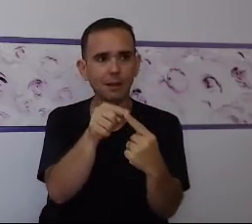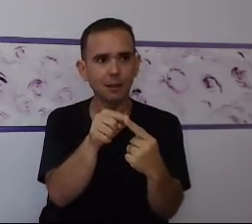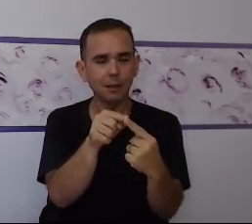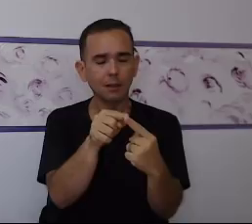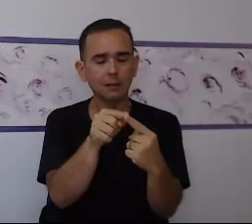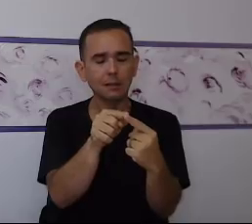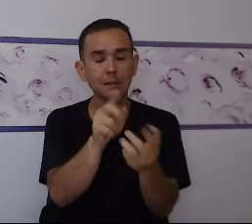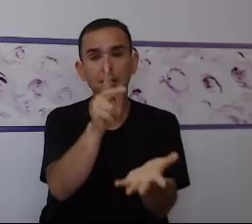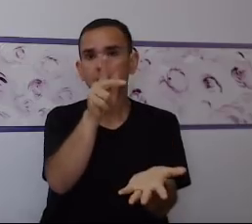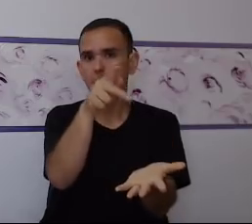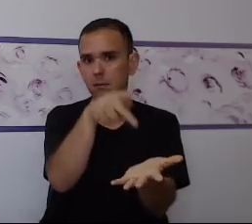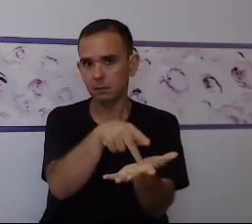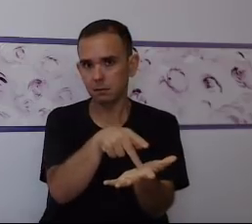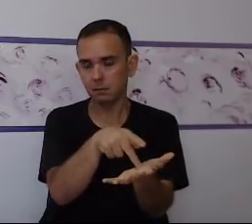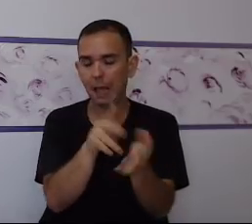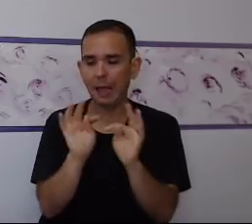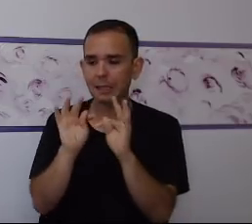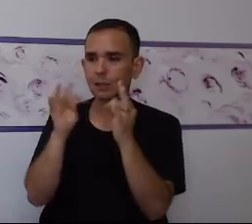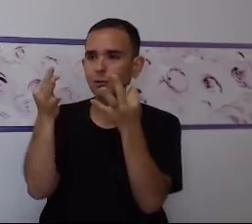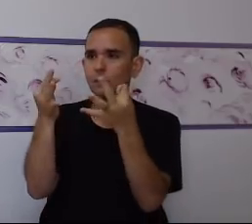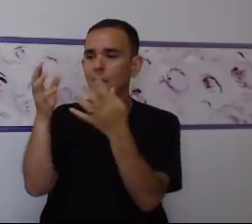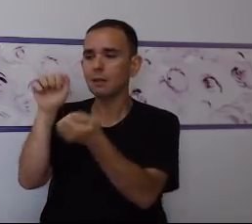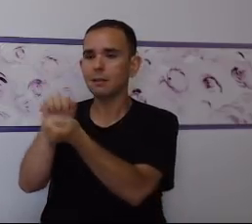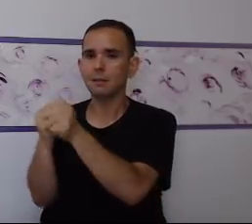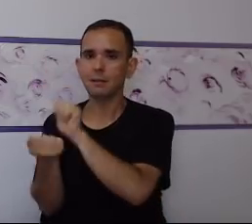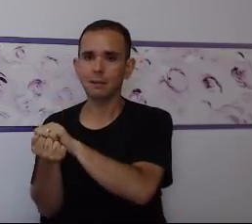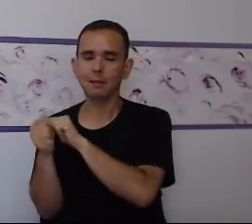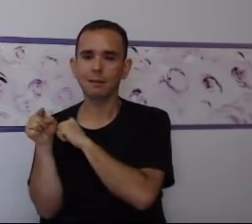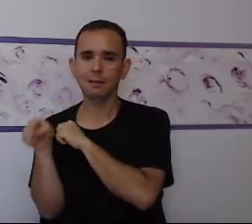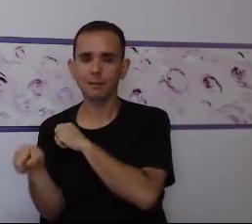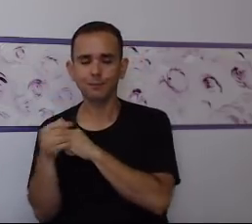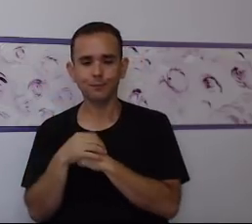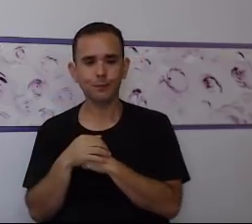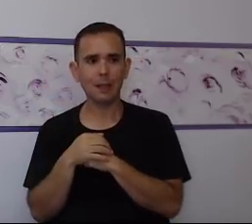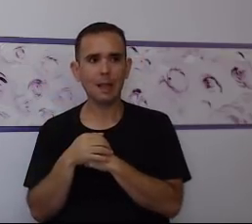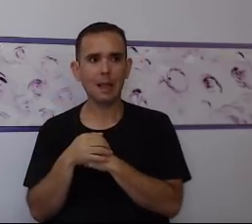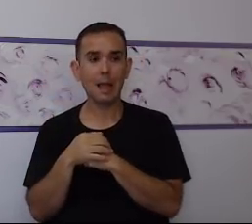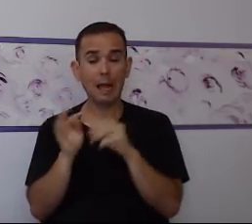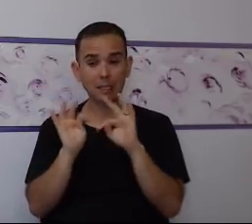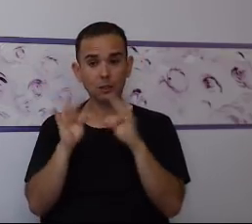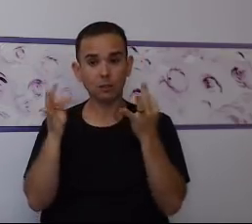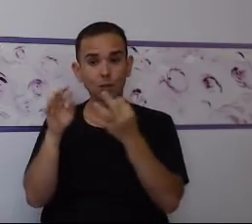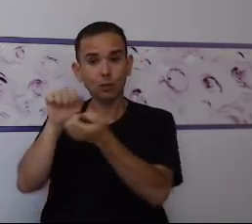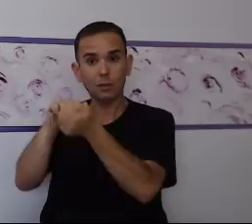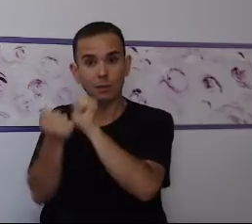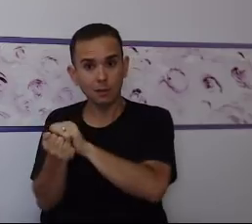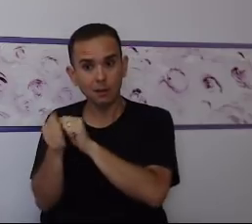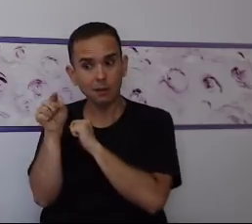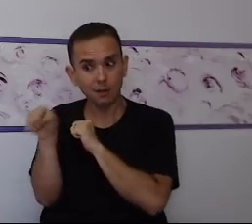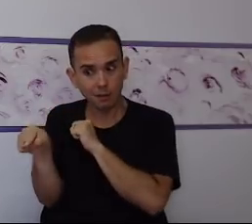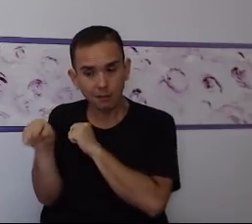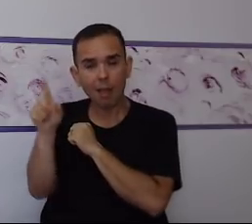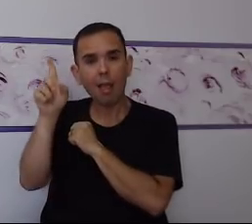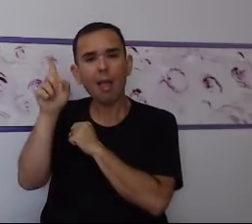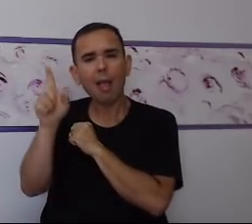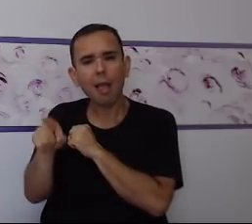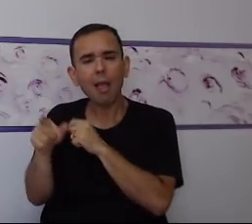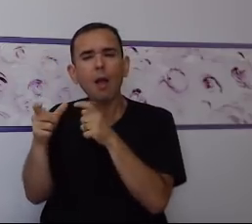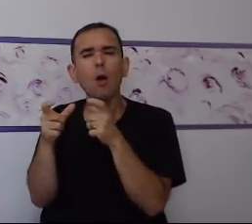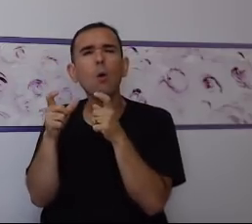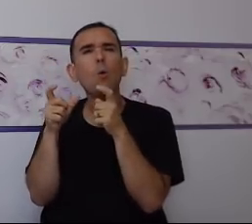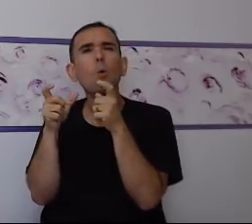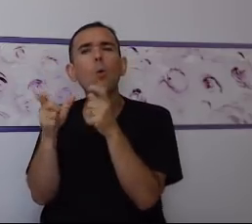e crua, que a gente diz, e a tecnologia assistiva adaptativa. A tecnologia assistiva adaptativa é aquela